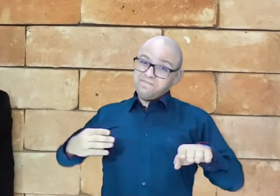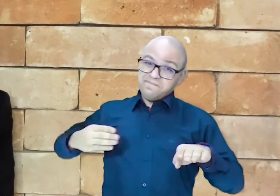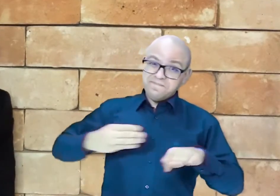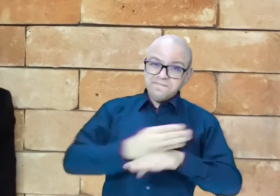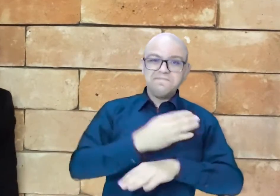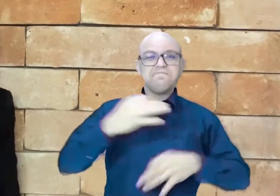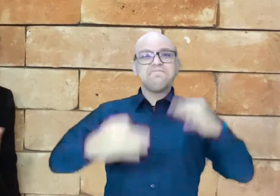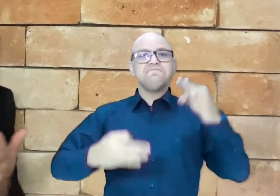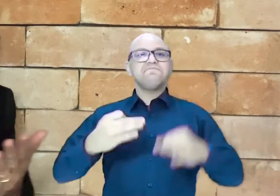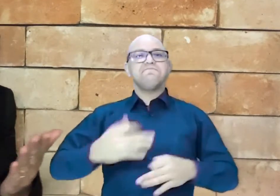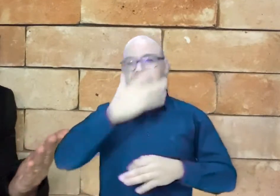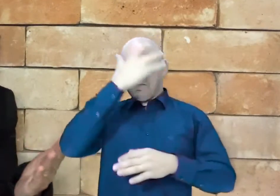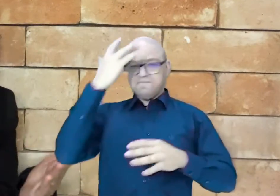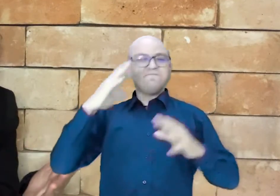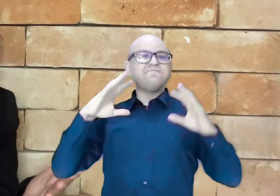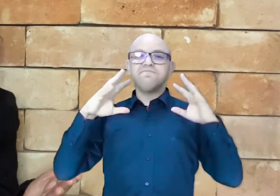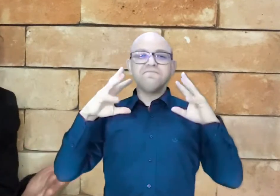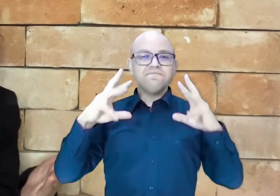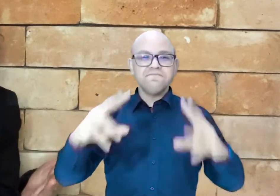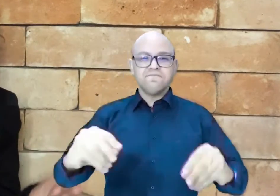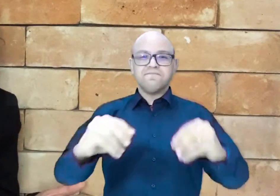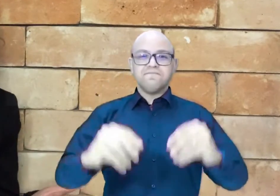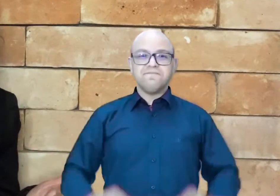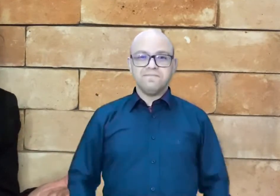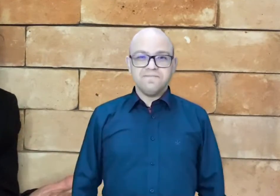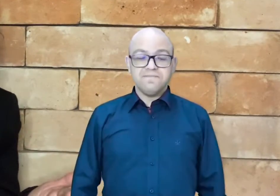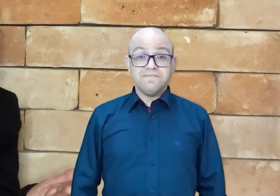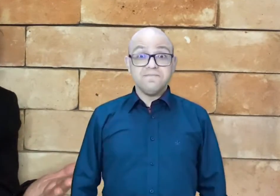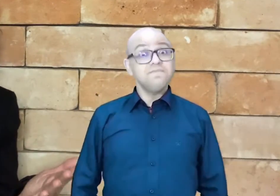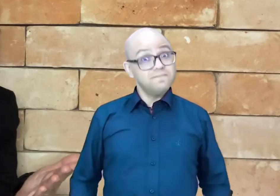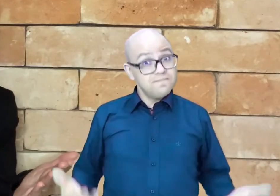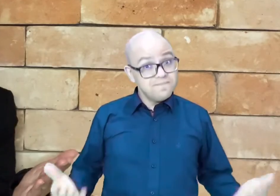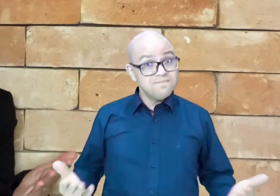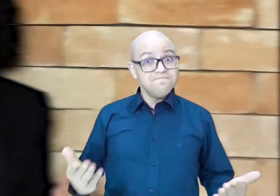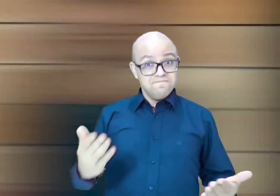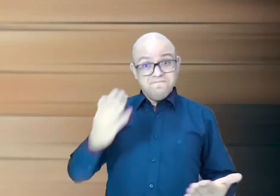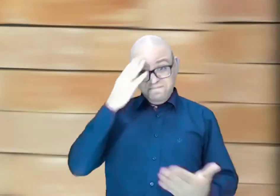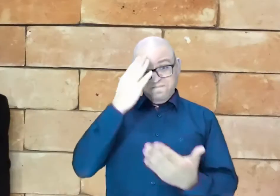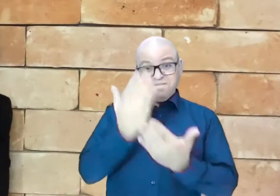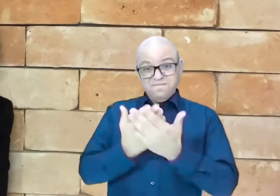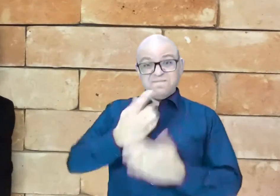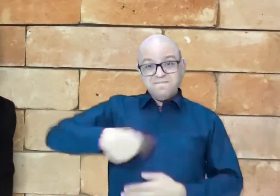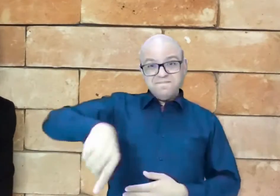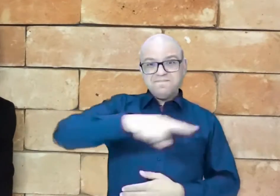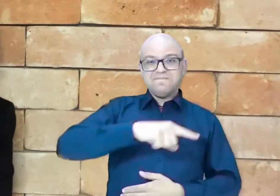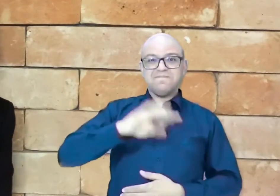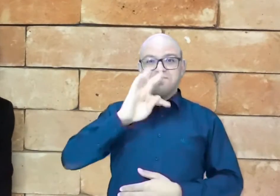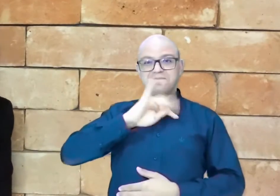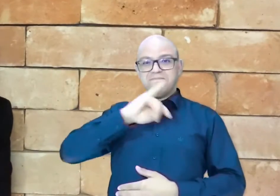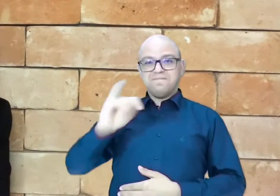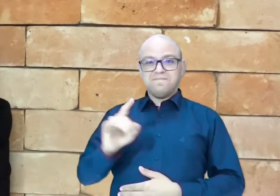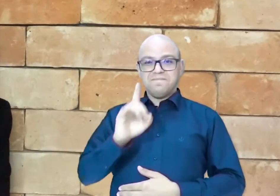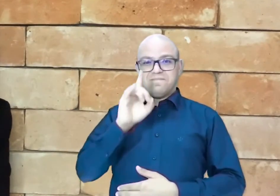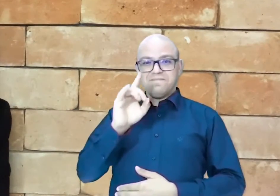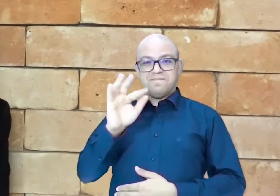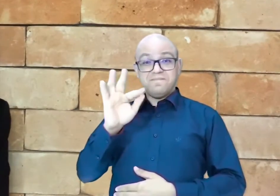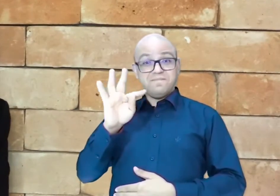inovadoras e para o acesso à justiça a todas as pessoas. Conte com a gente,